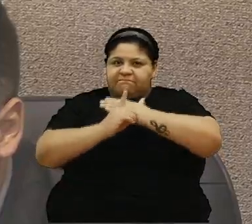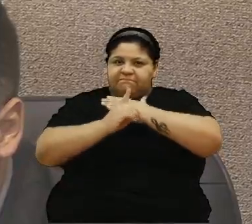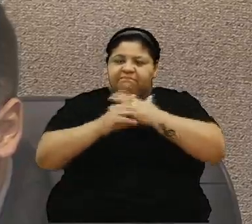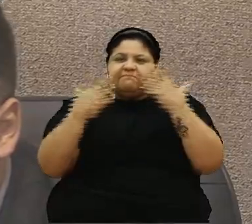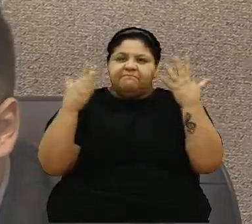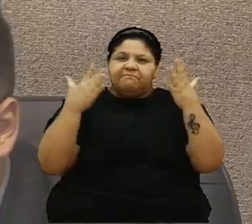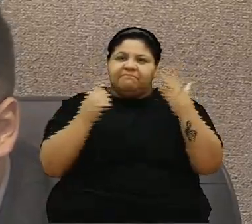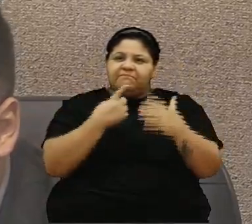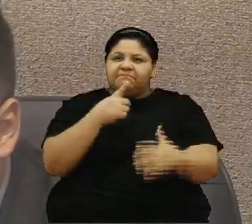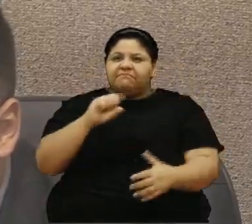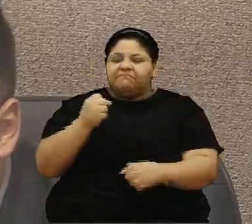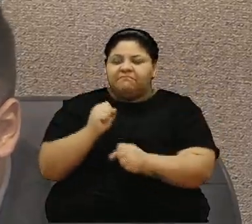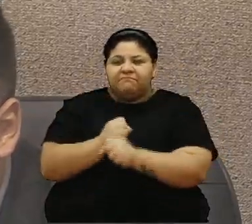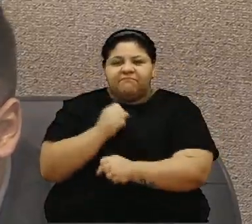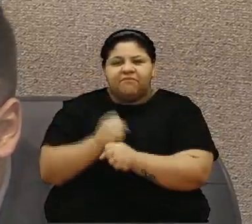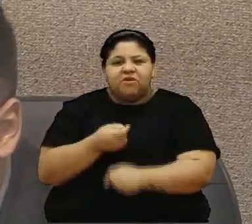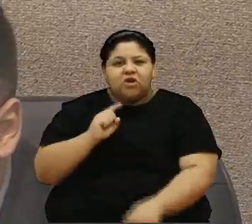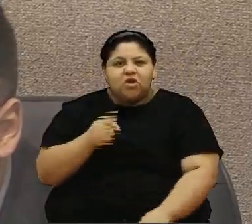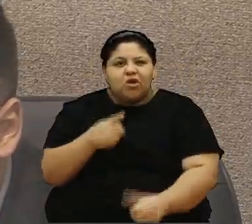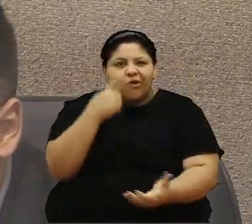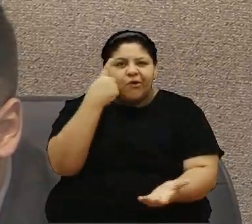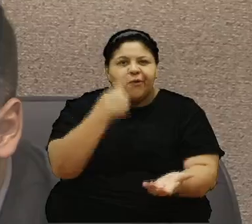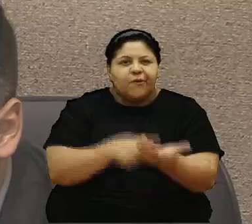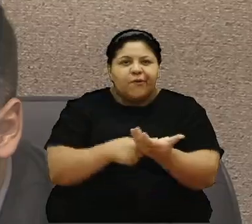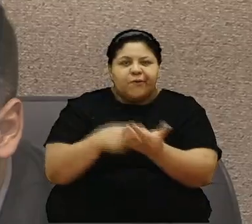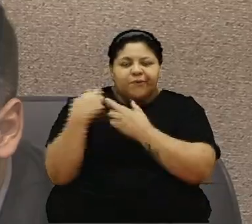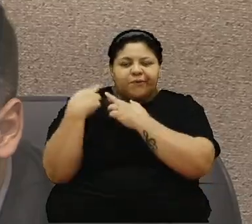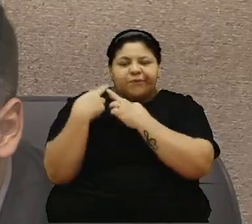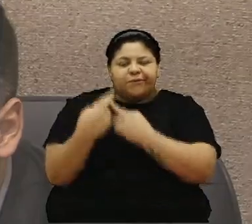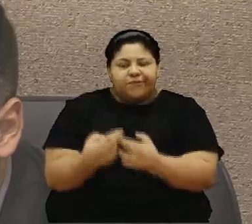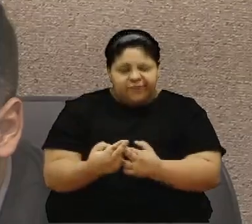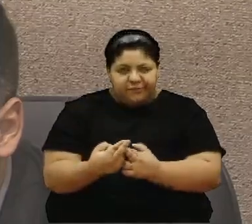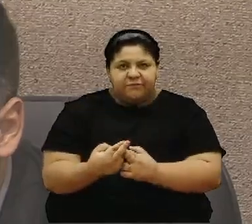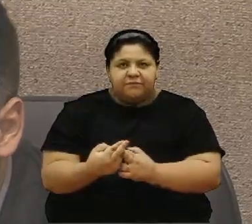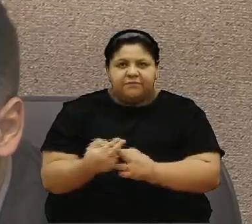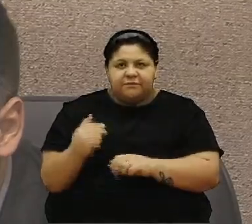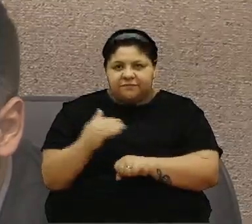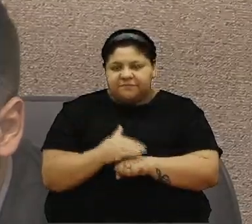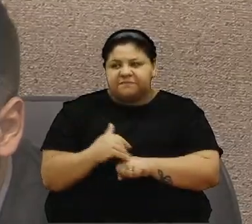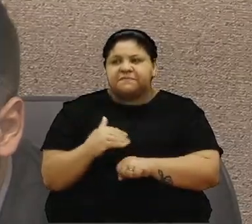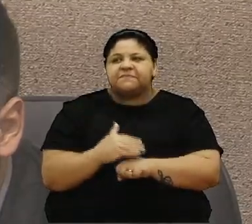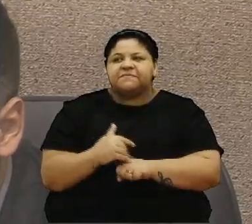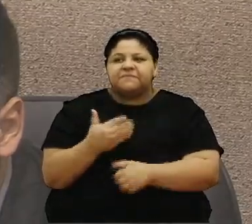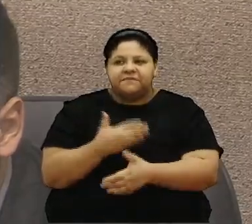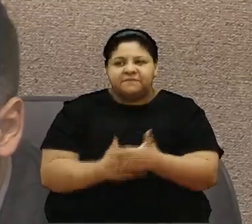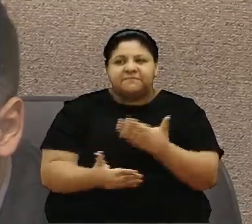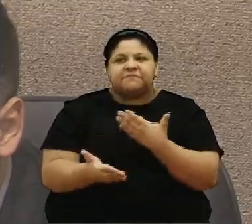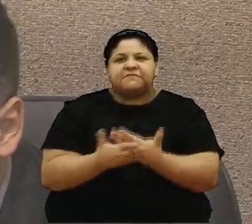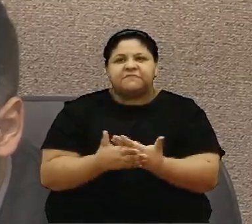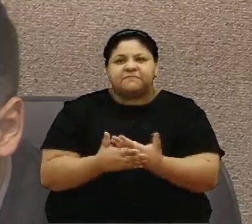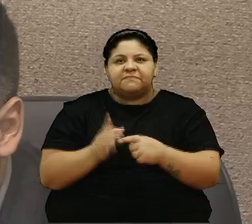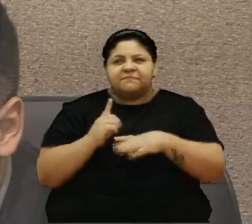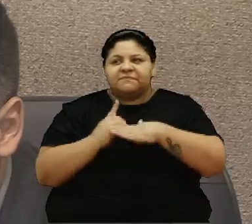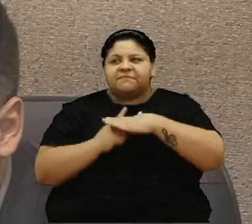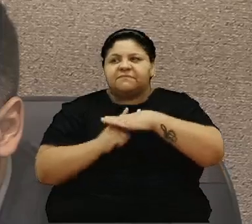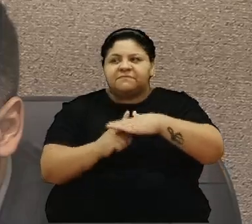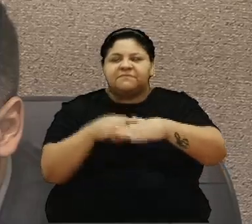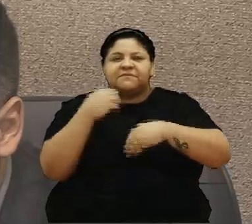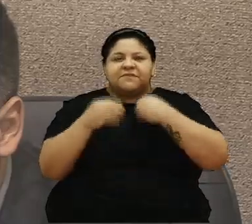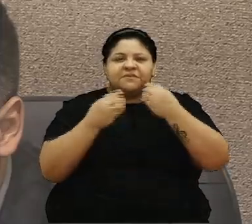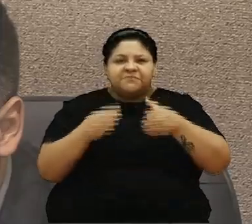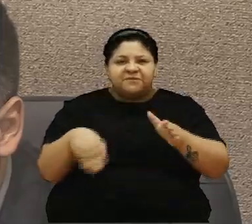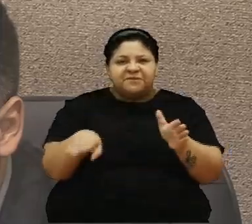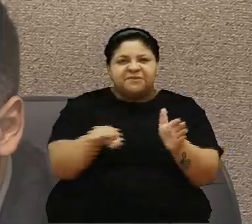e que sigam assim, com esse compromisso, responsabilidade e com esse carinho tão grande que todos nós que somos clientes nos sentimos quando chegamos